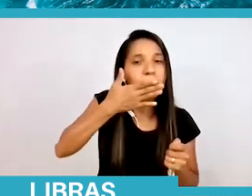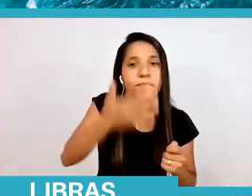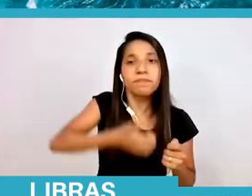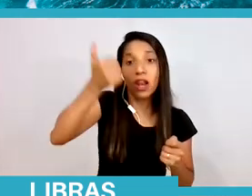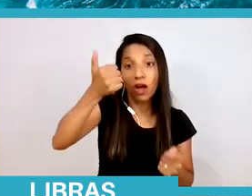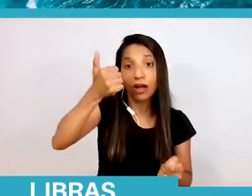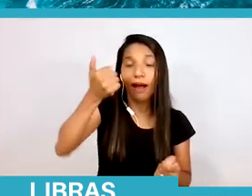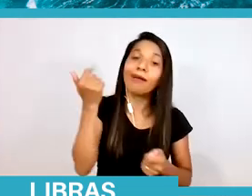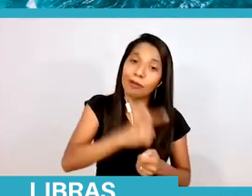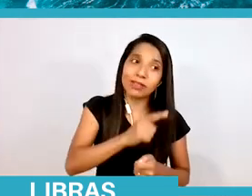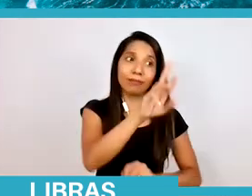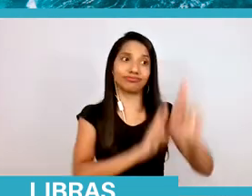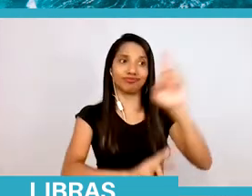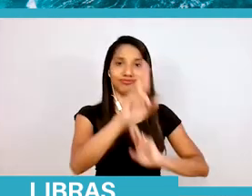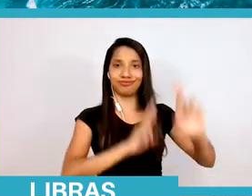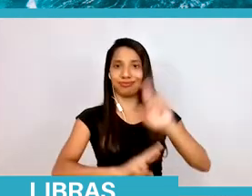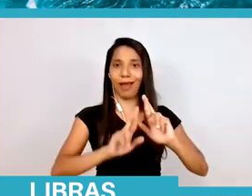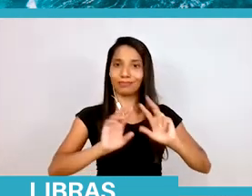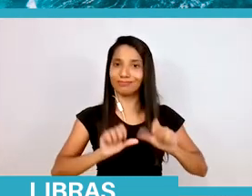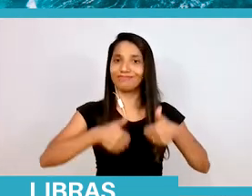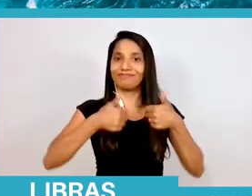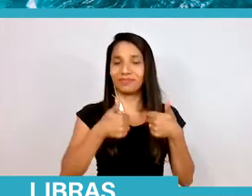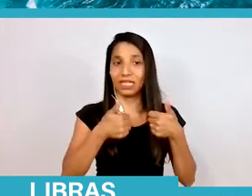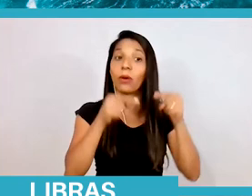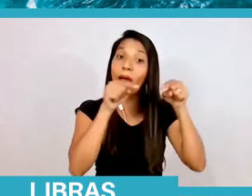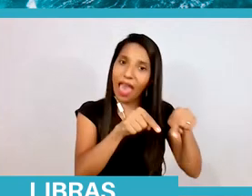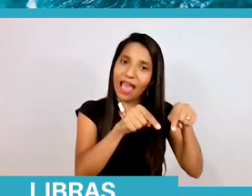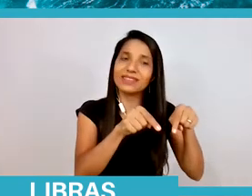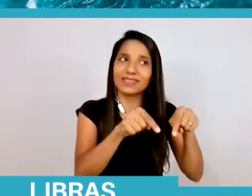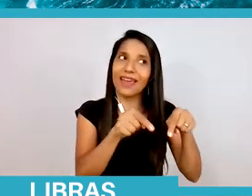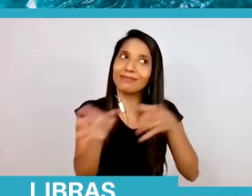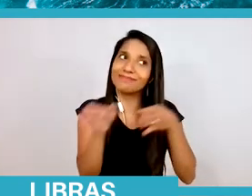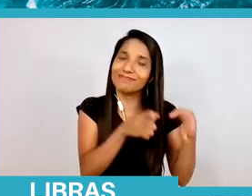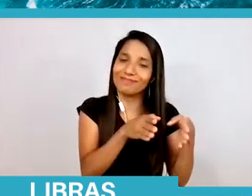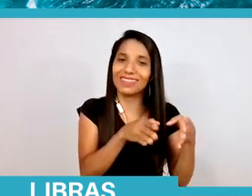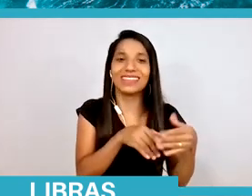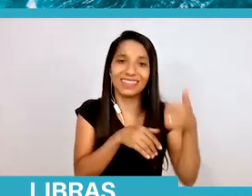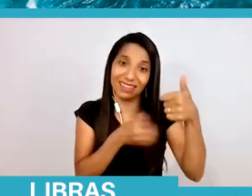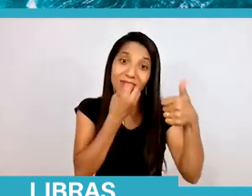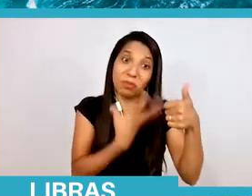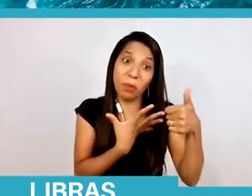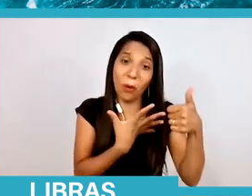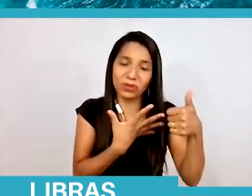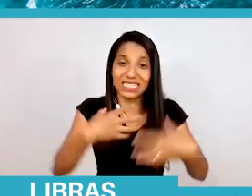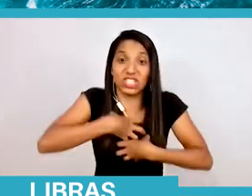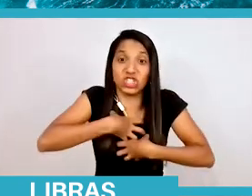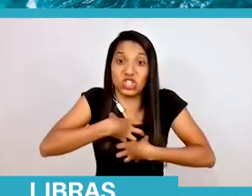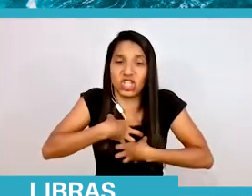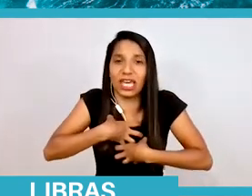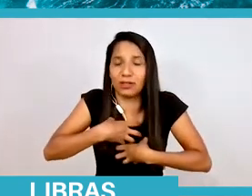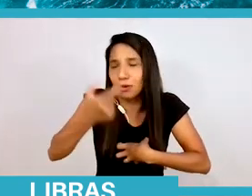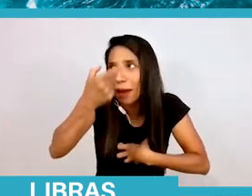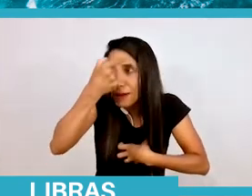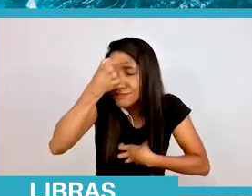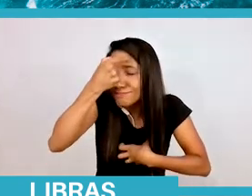Então, isso com certeza é uma dessas vantagens desse mindset, dessa forma de pensar do